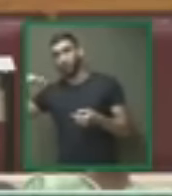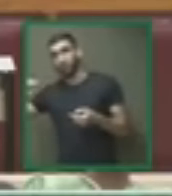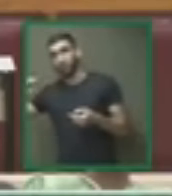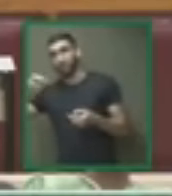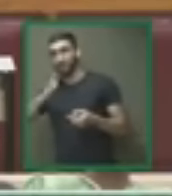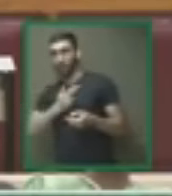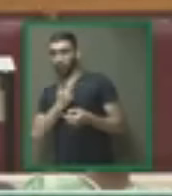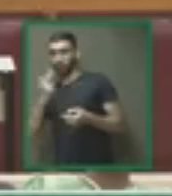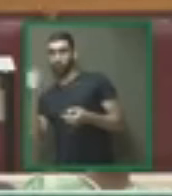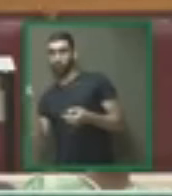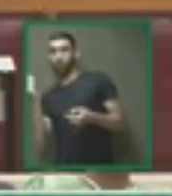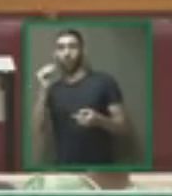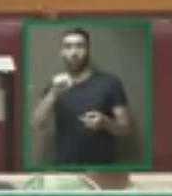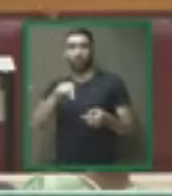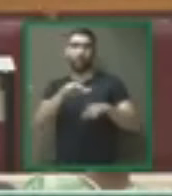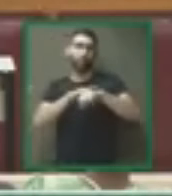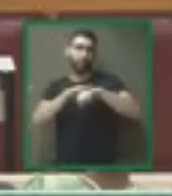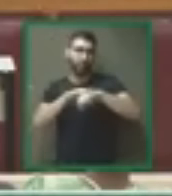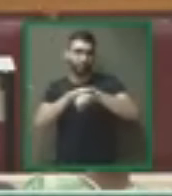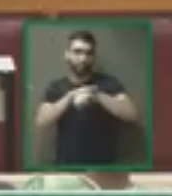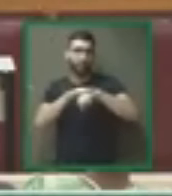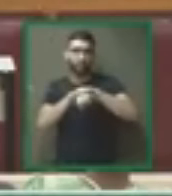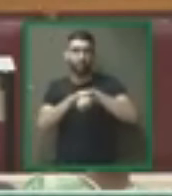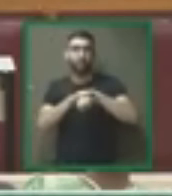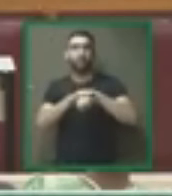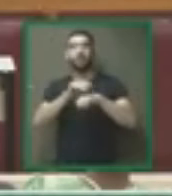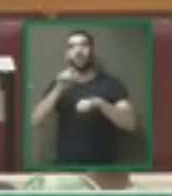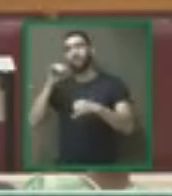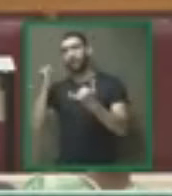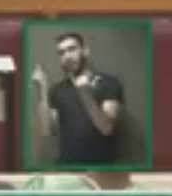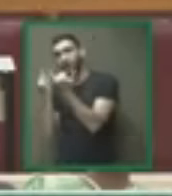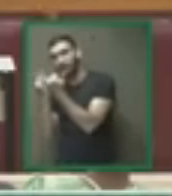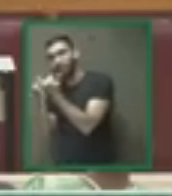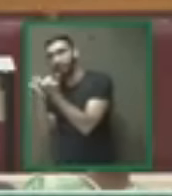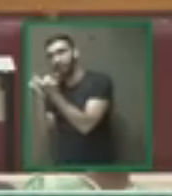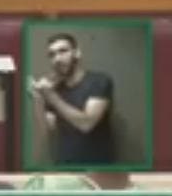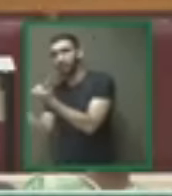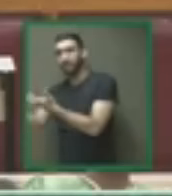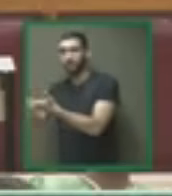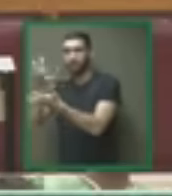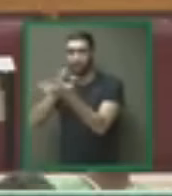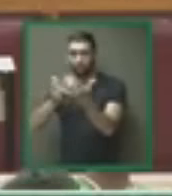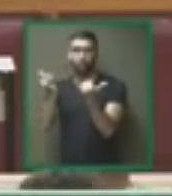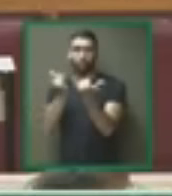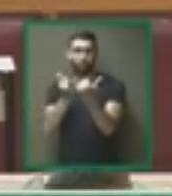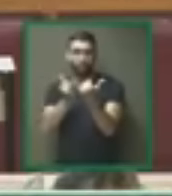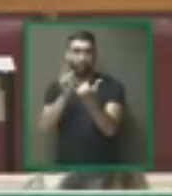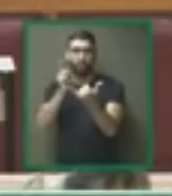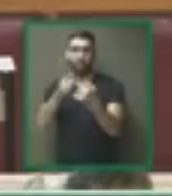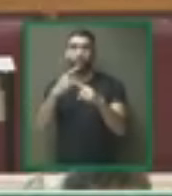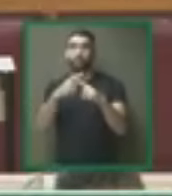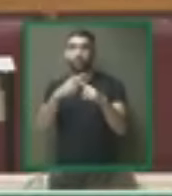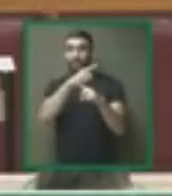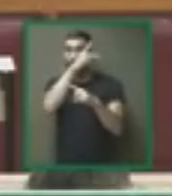nessa situação, a Ilma disse que o Eduardo teria dito para ela, porque quem estaria no carro era